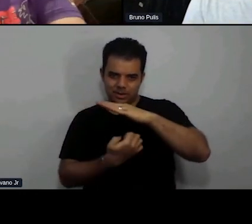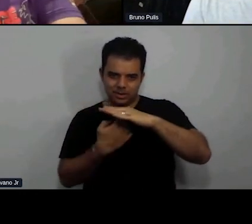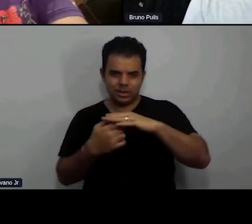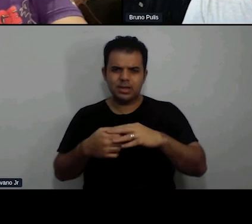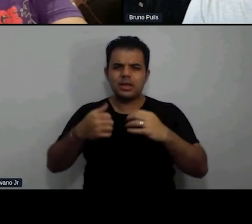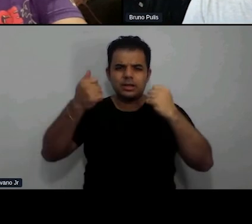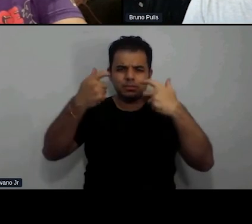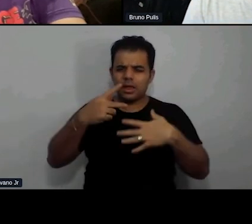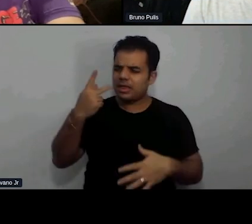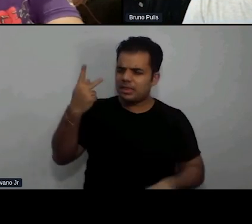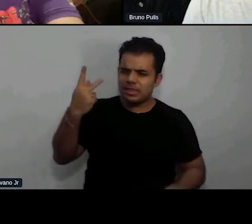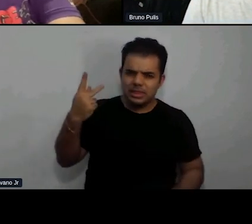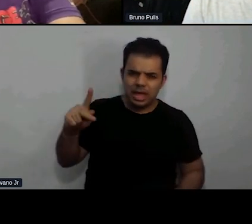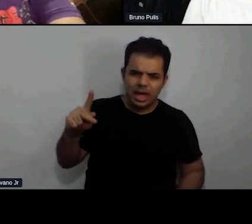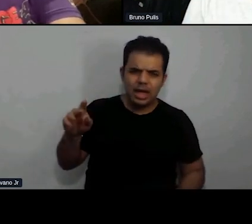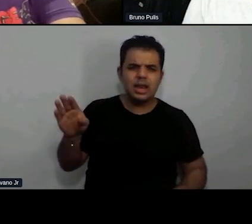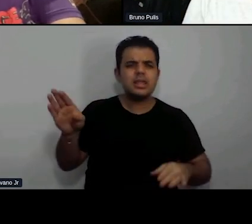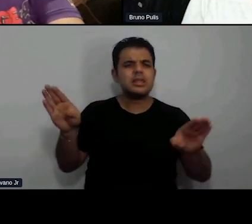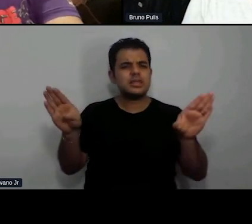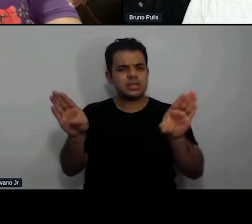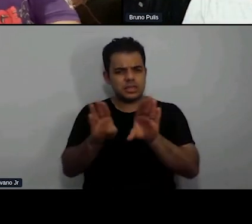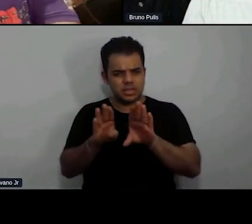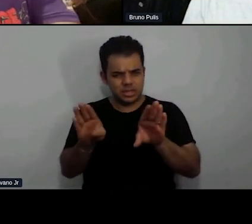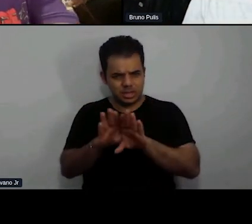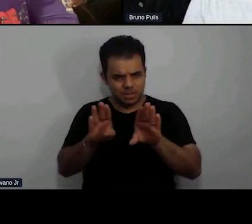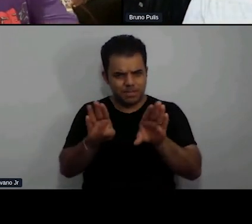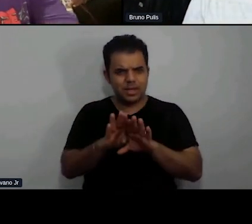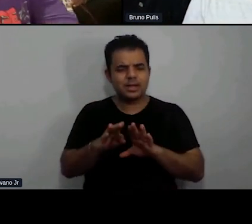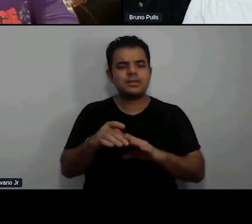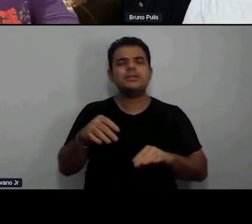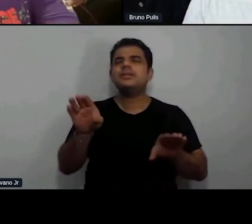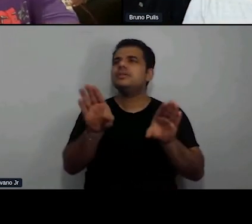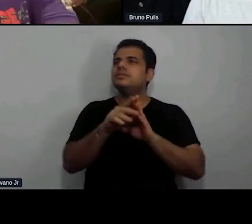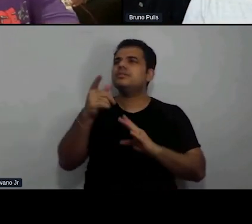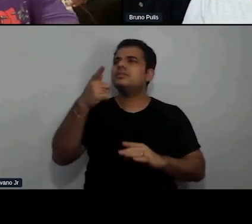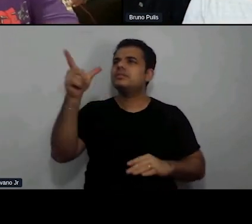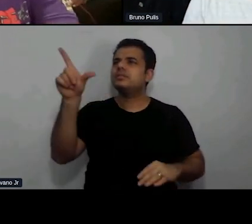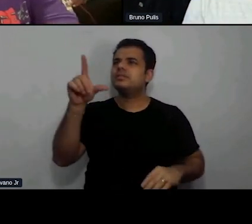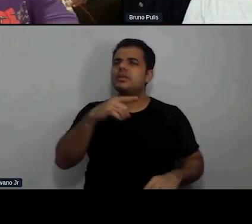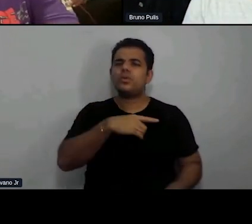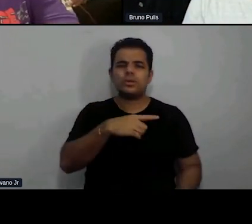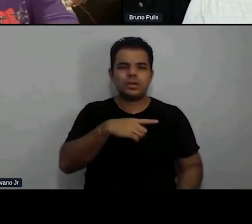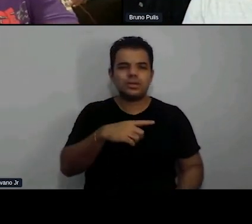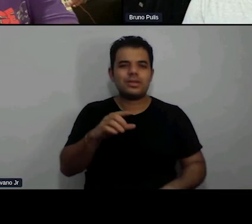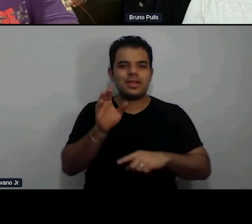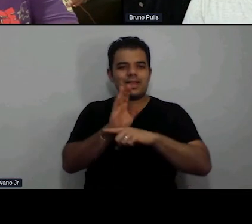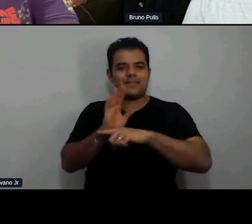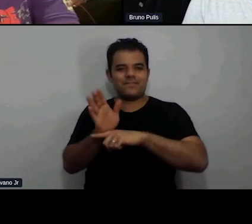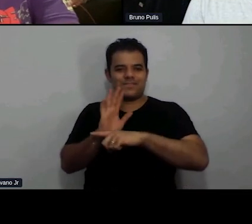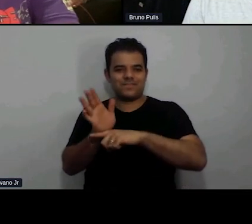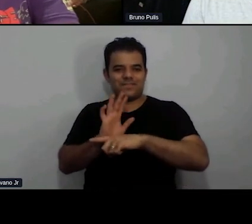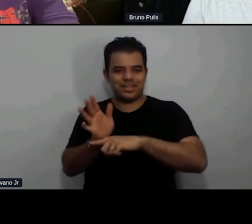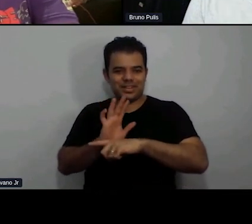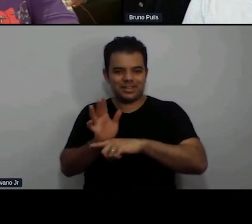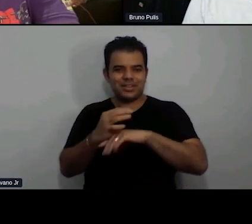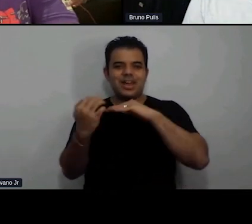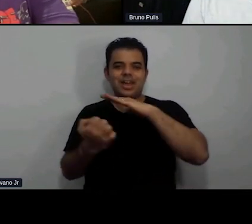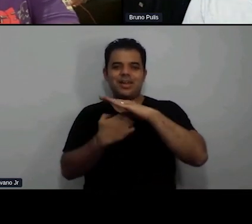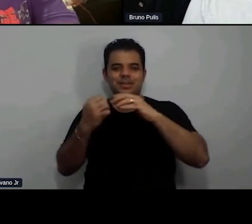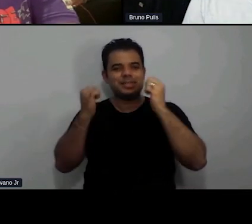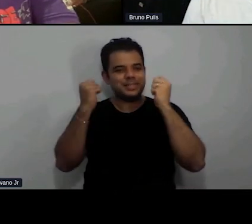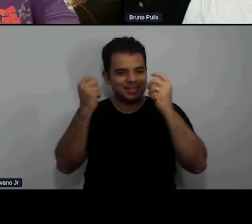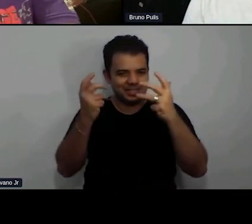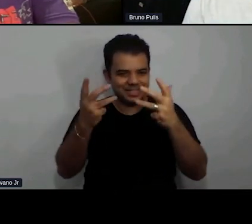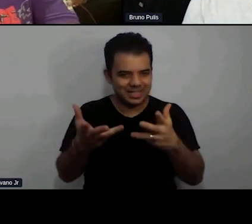exemplo dele, que ele Também falou. Tem, também tem. Tem um vídeo muito legal, é que eu não quero falar o nome da empresa. Ah, tá